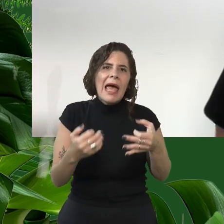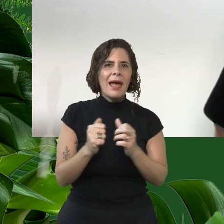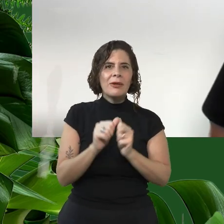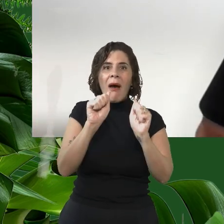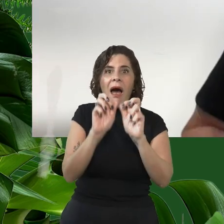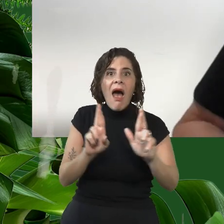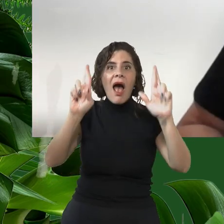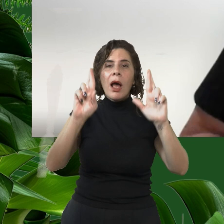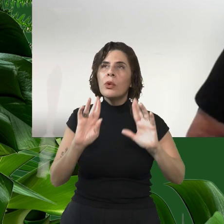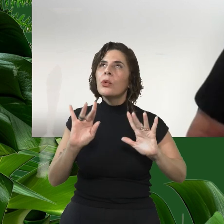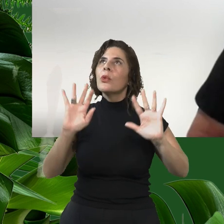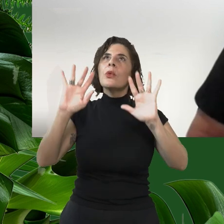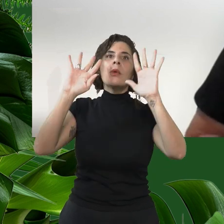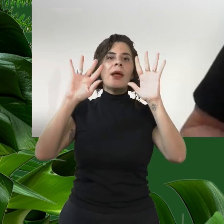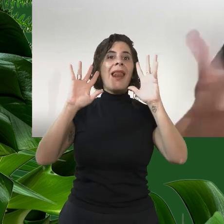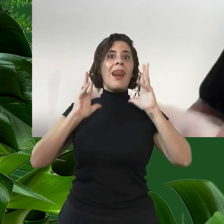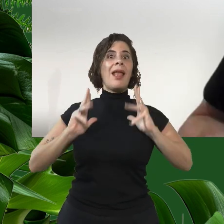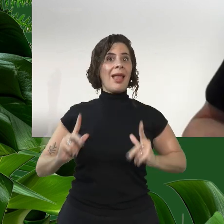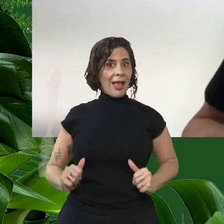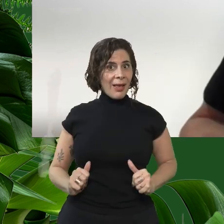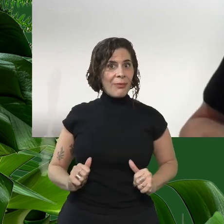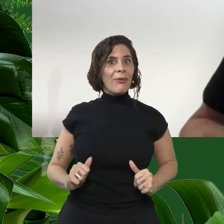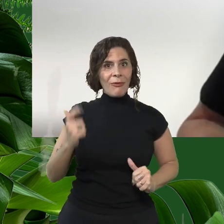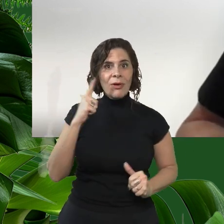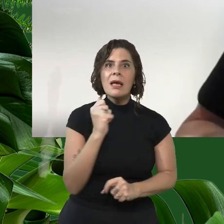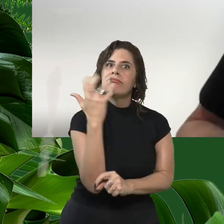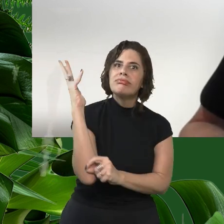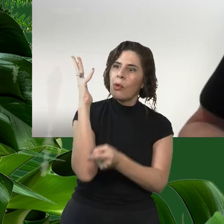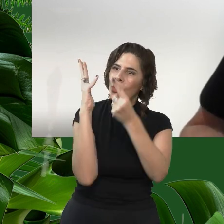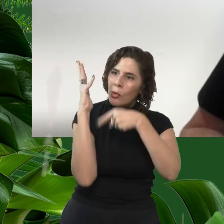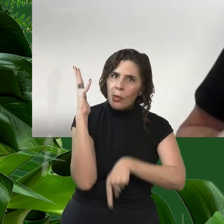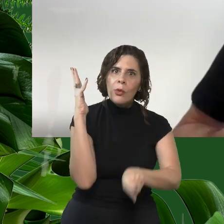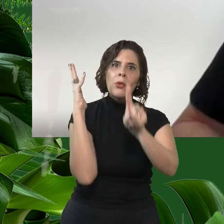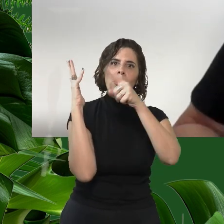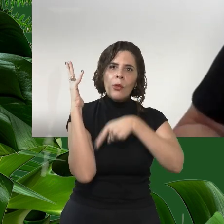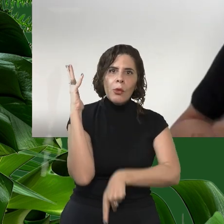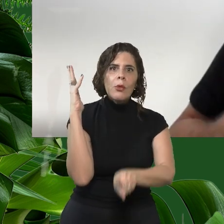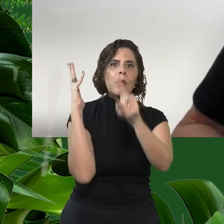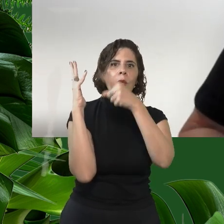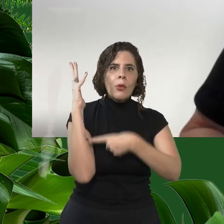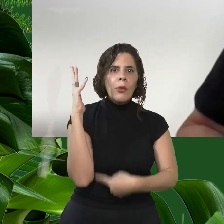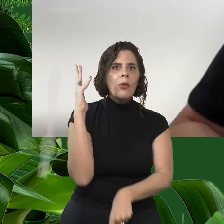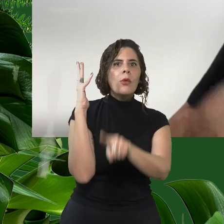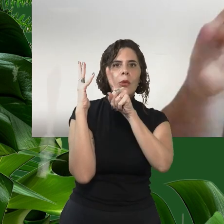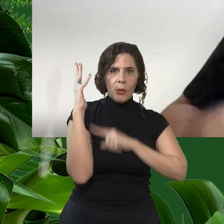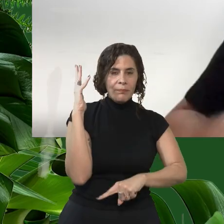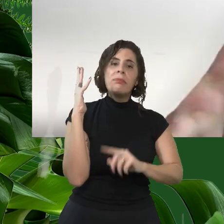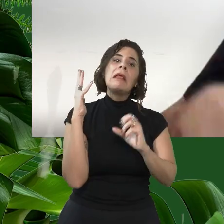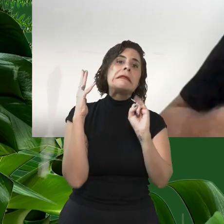próximos a eles, e em função da quantidade que a gente tem desses ecossistemas ou daquilo que a gente